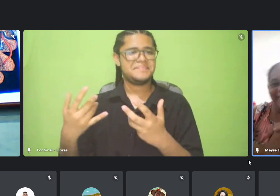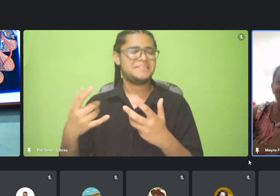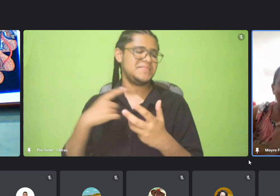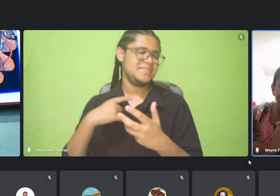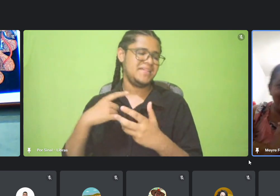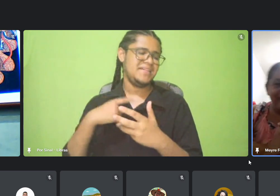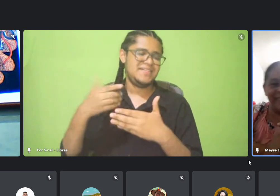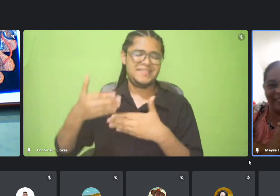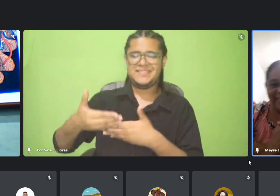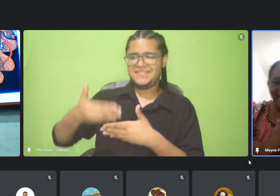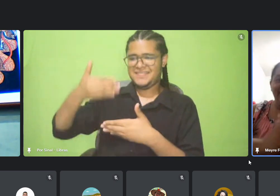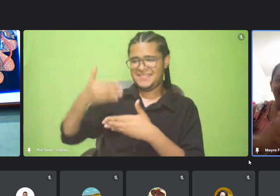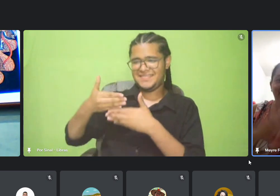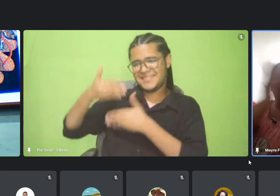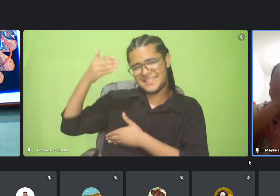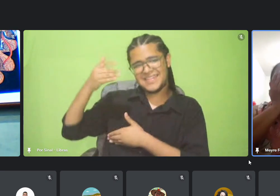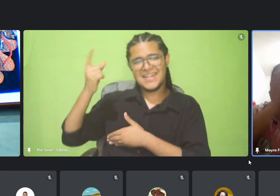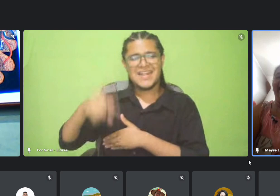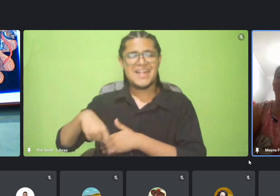Eu não sou bom nisso não, mulher.